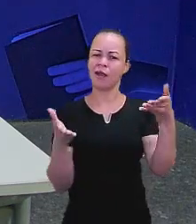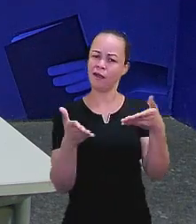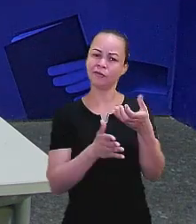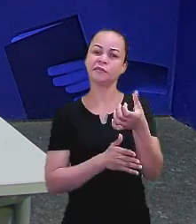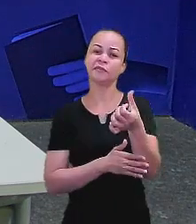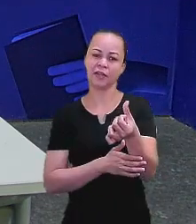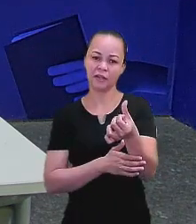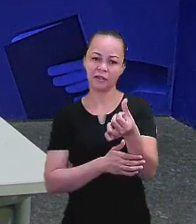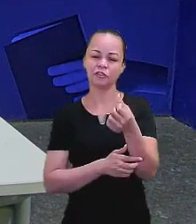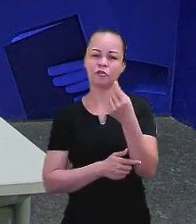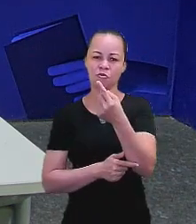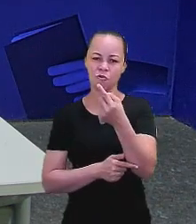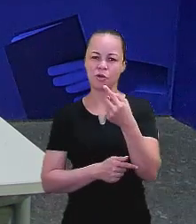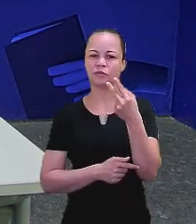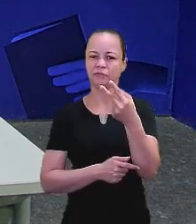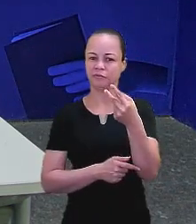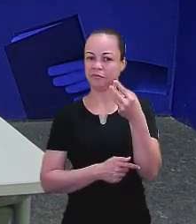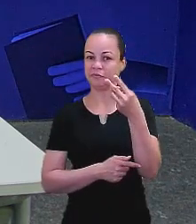6.